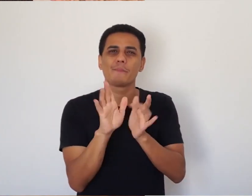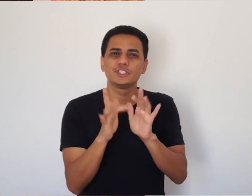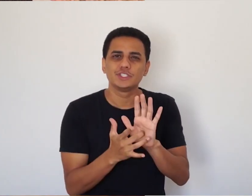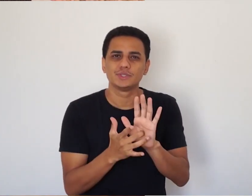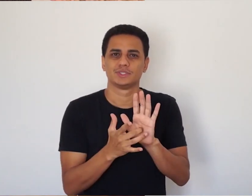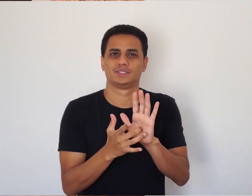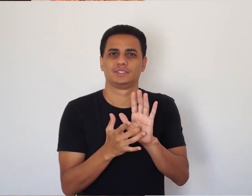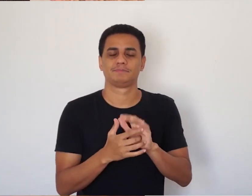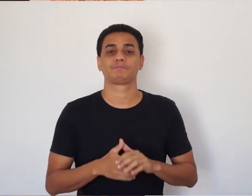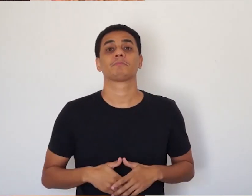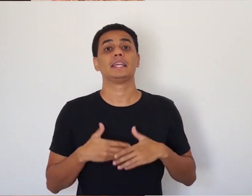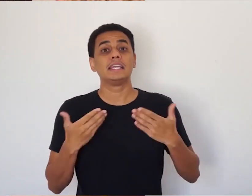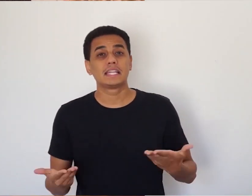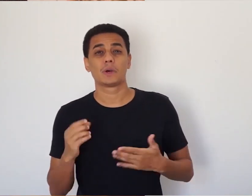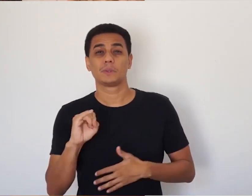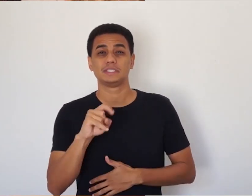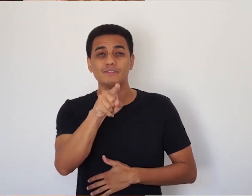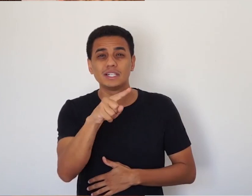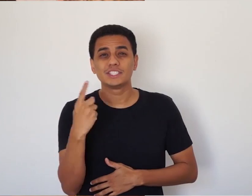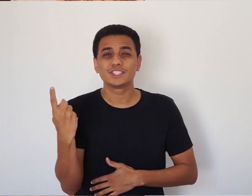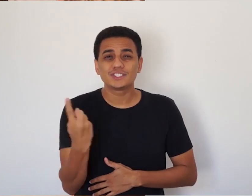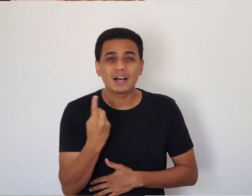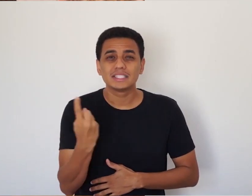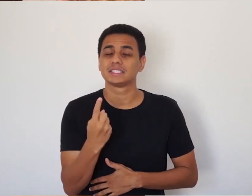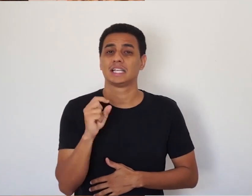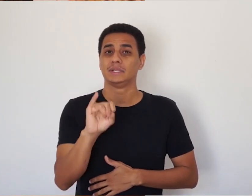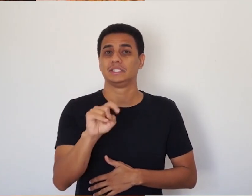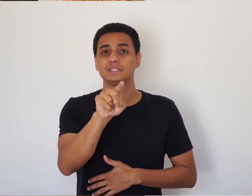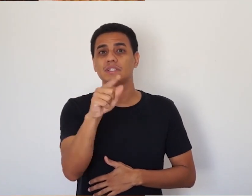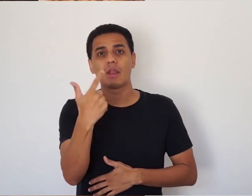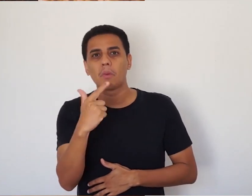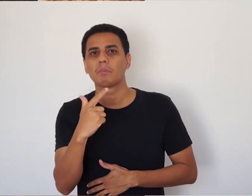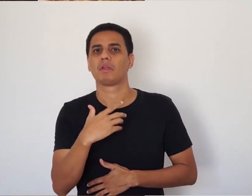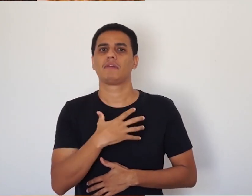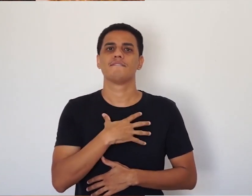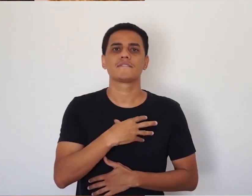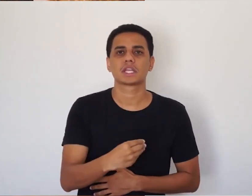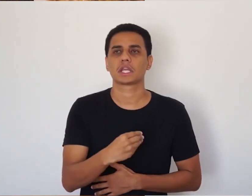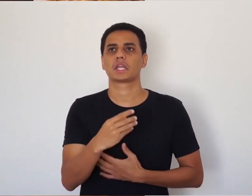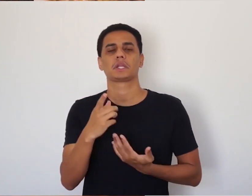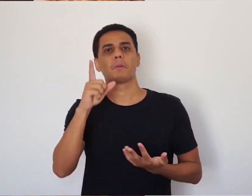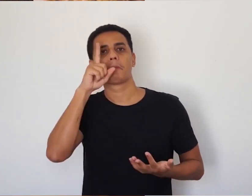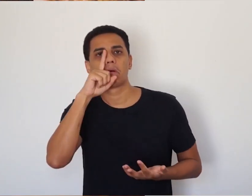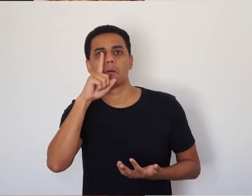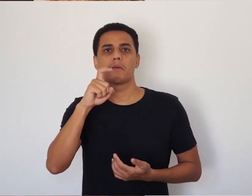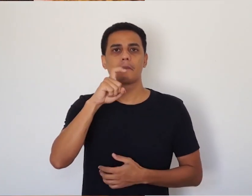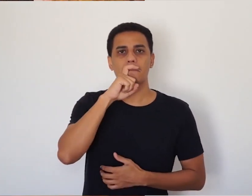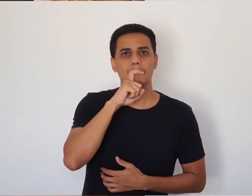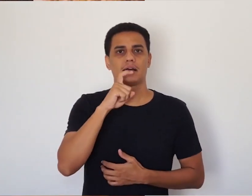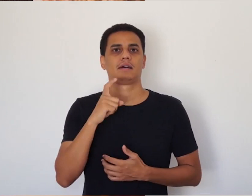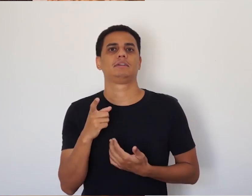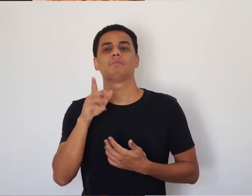venha o reino de Deus. Você que está aí sozinho agora, não é? Que não tem filhos, que não tem uma mãe,